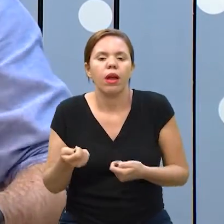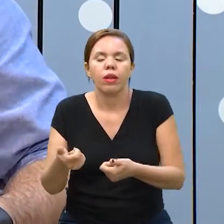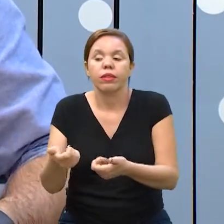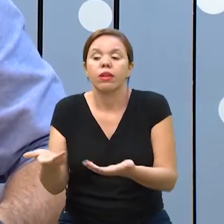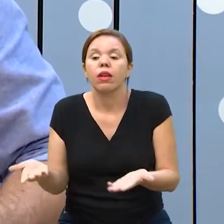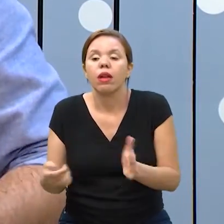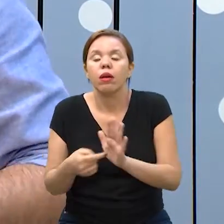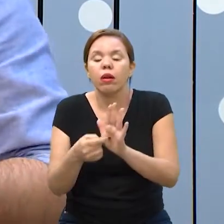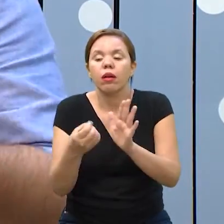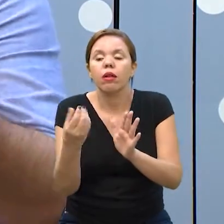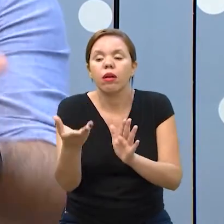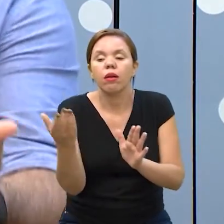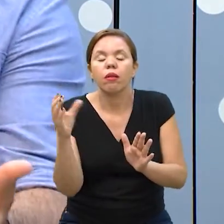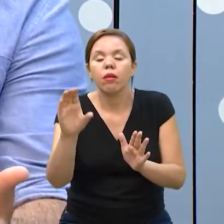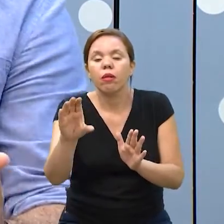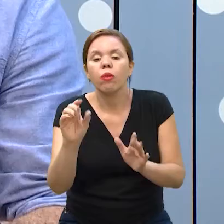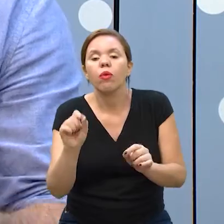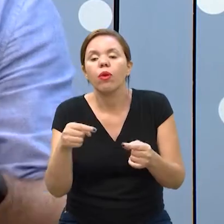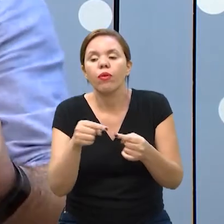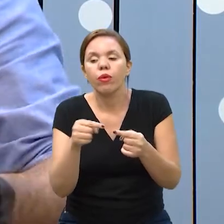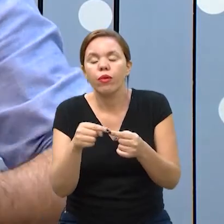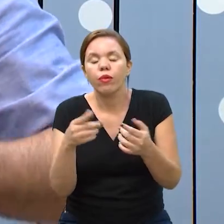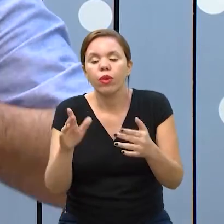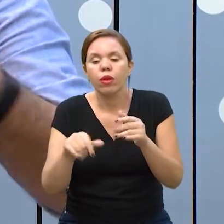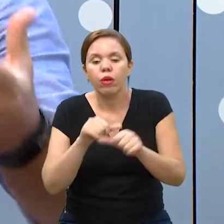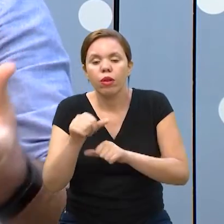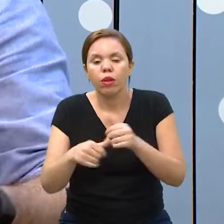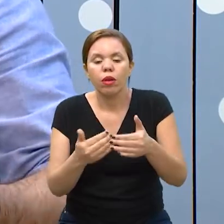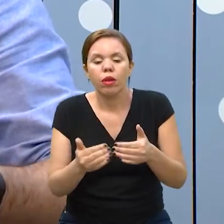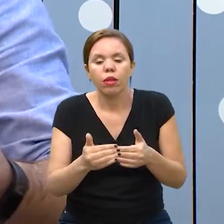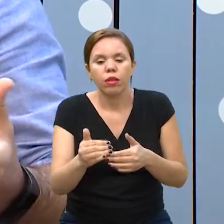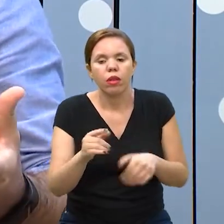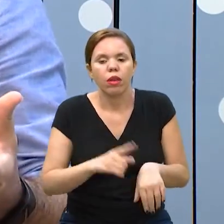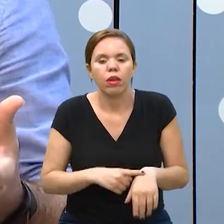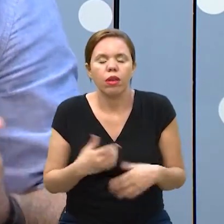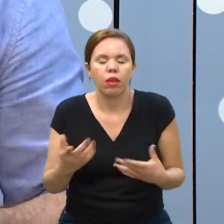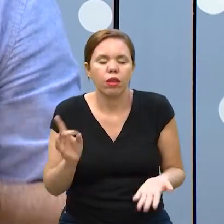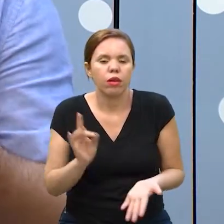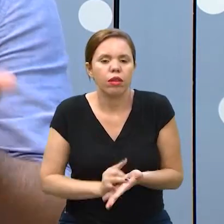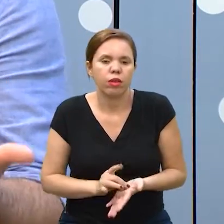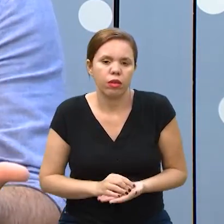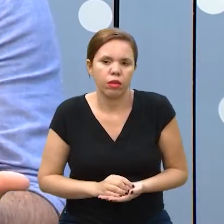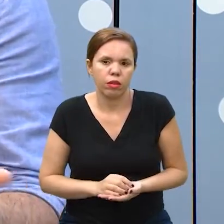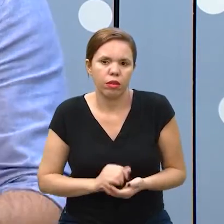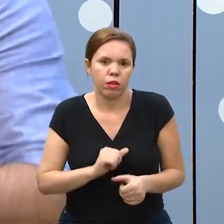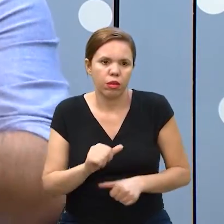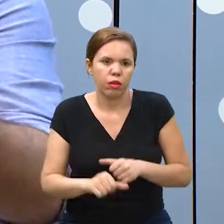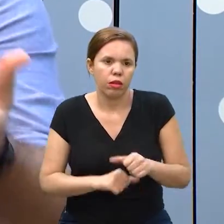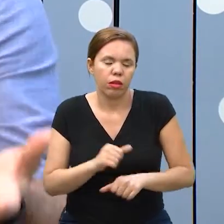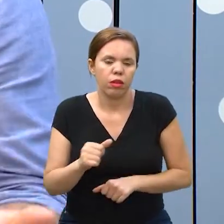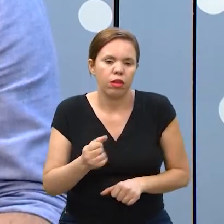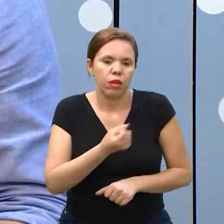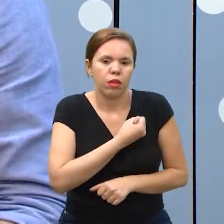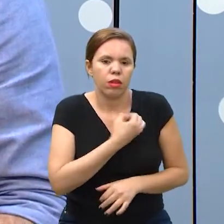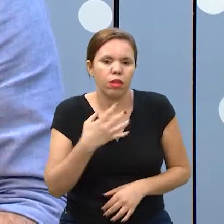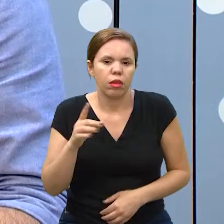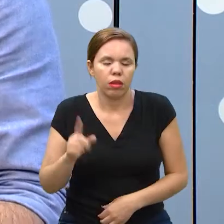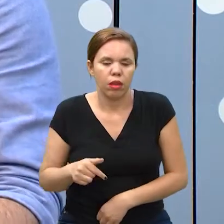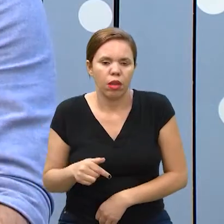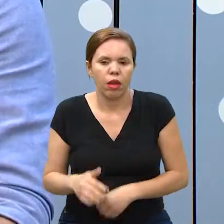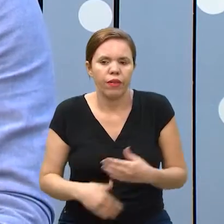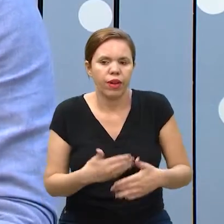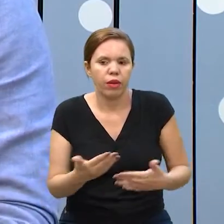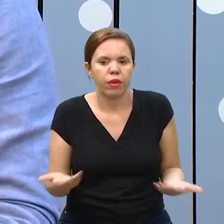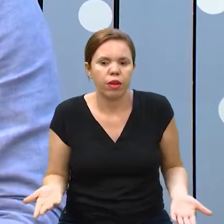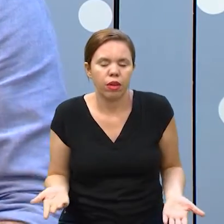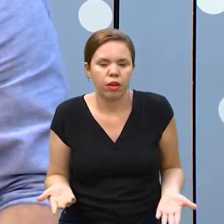melhor entregue, o que faz mais sentido para a rede, isso vai alterando ao longo do tempo. Um dos fatores que modifica o algoritmo de uma rede